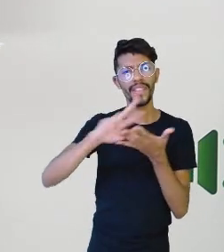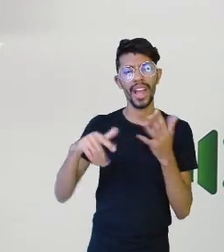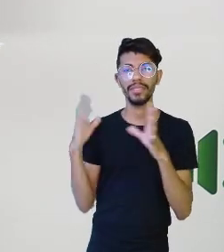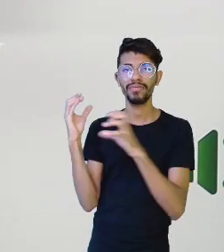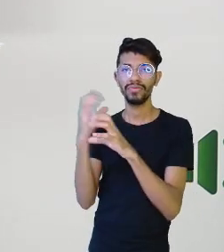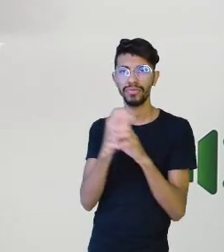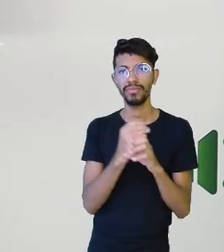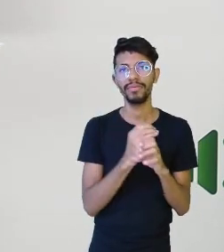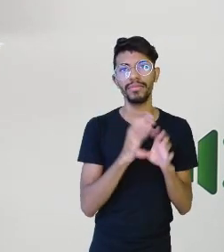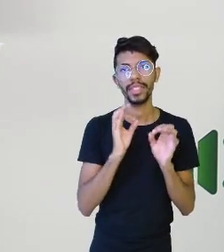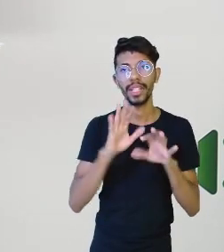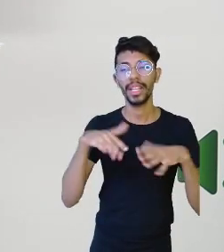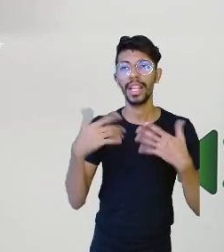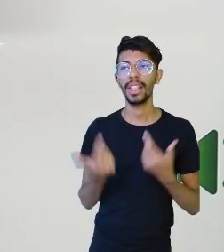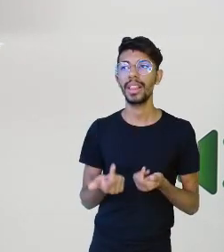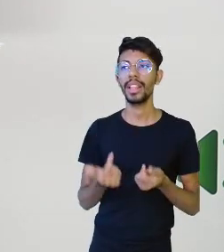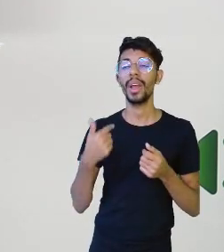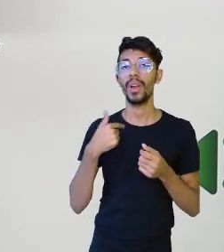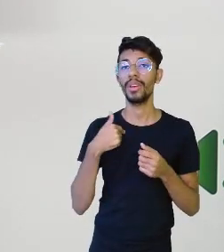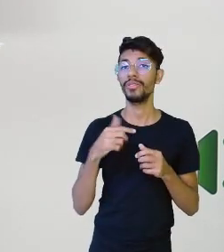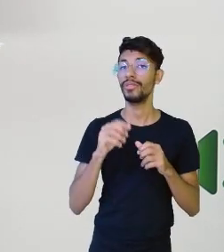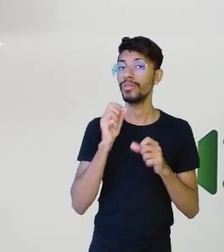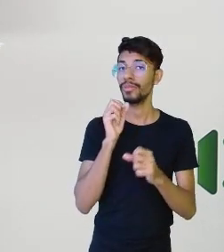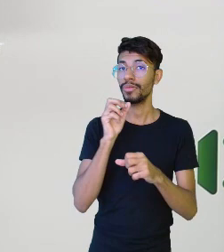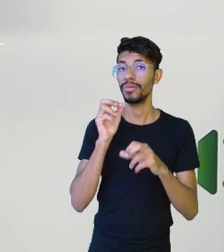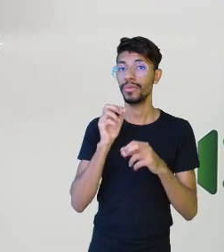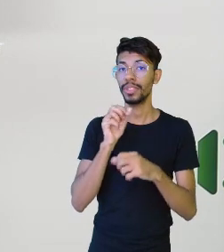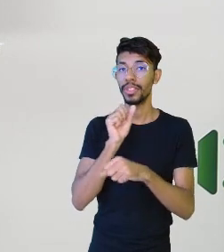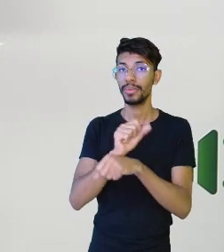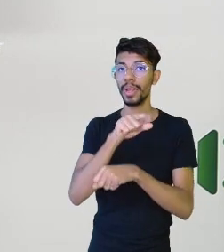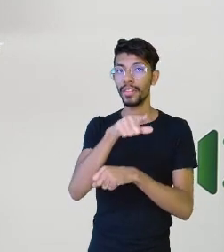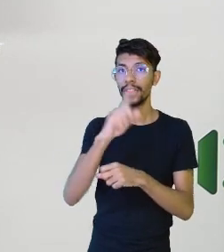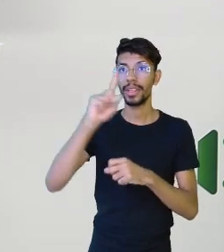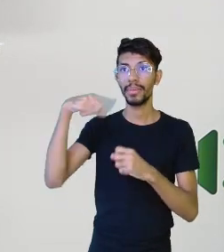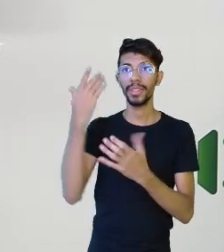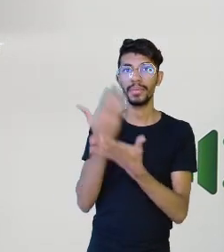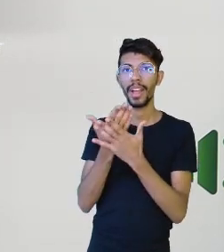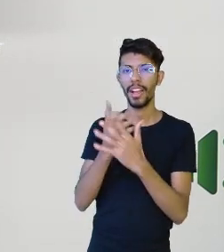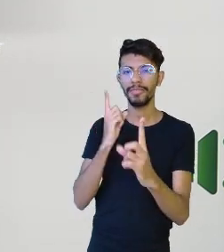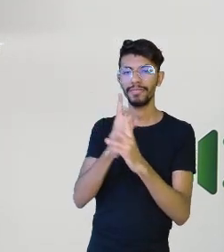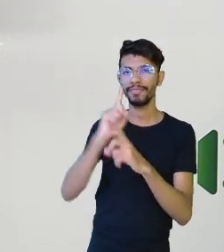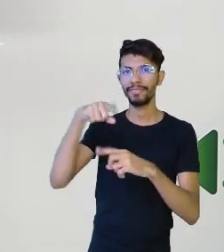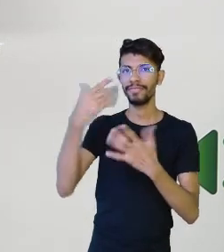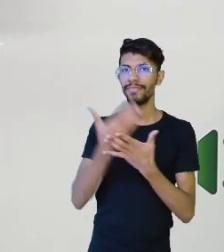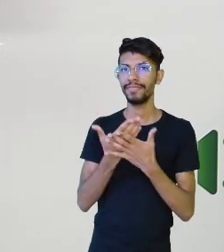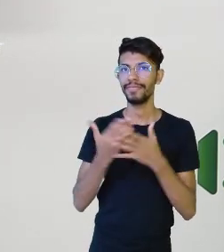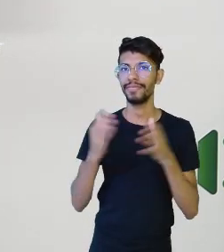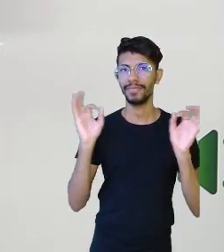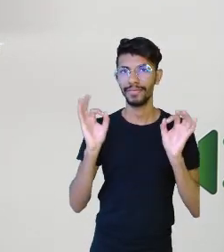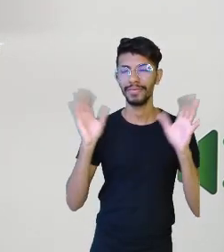operações. Então, eu conto com você na próxima aula e a gente se vê no próximo encontro. Tchau, tchau!